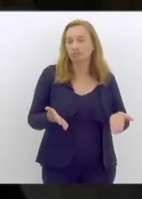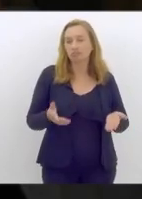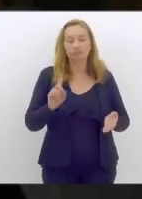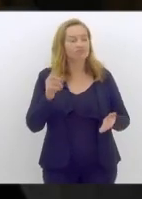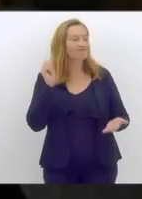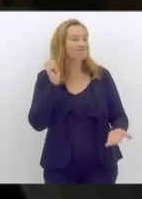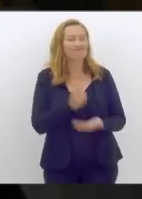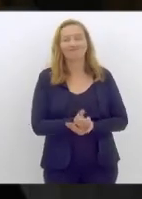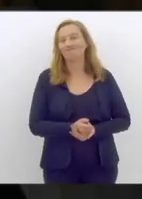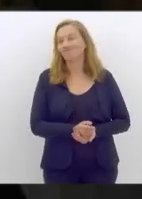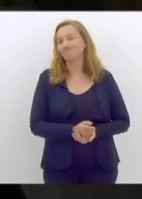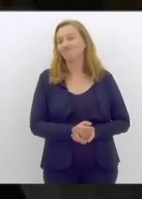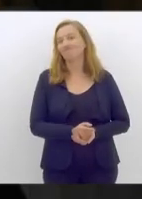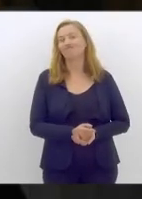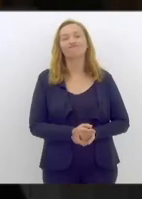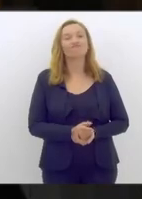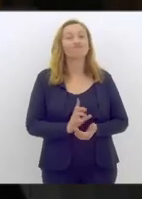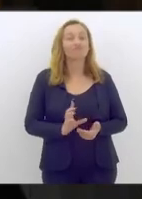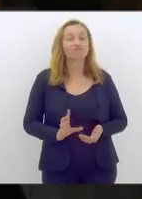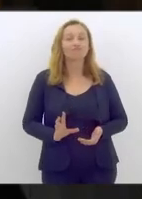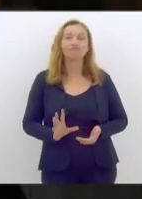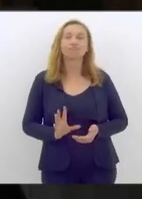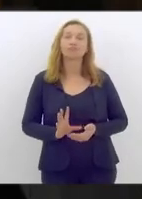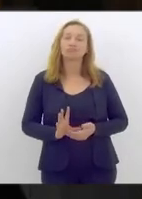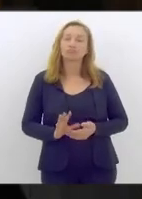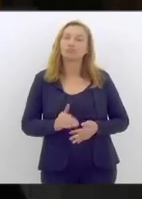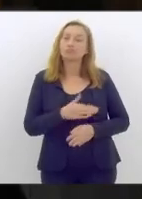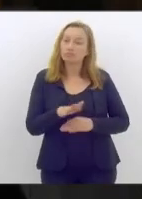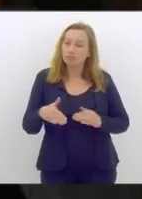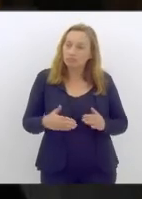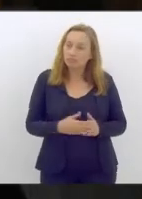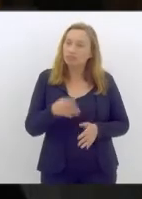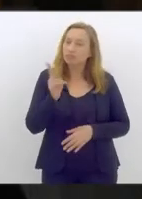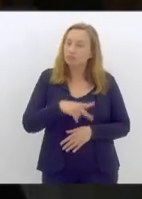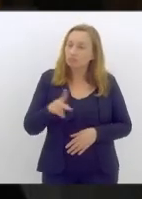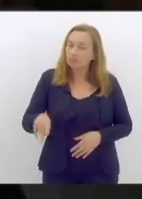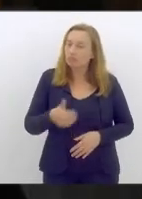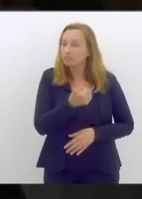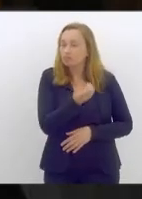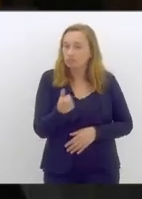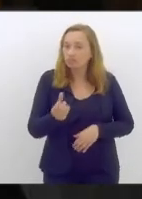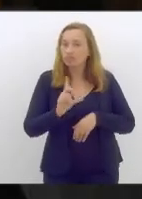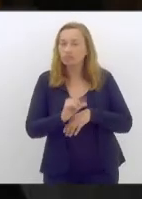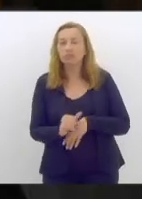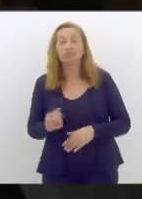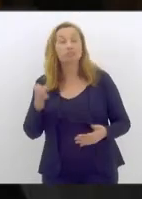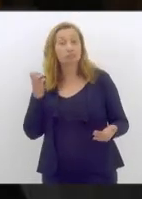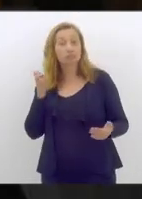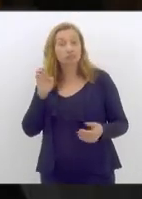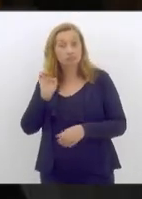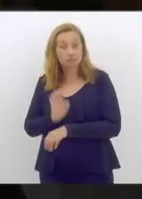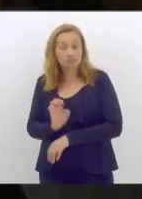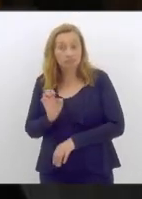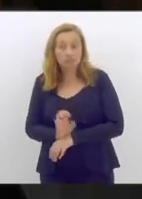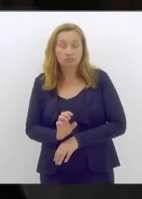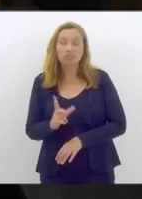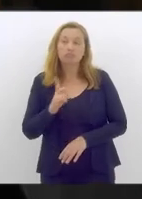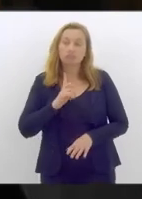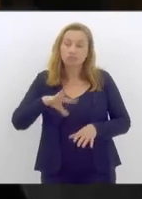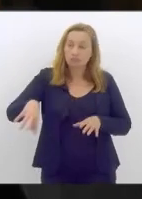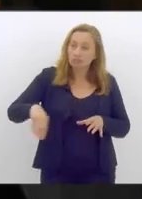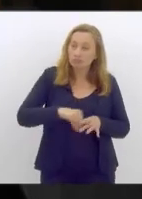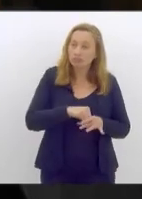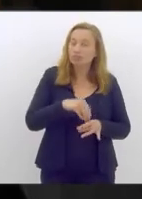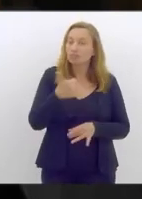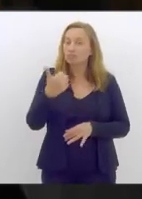tá dando calote em todos os professores 16 horas desse estado que tiveram a migração aprovada